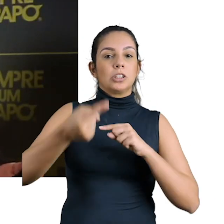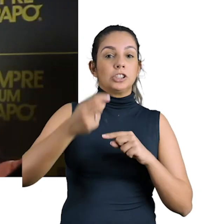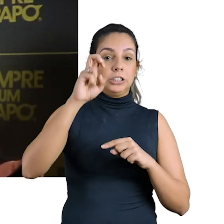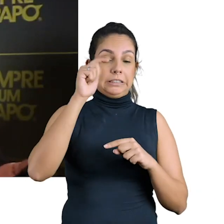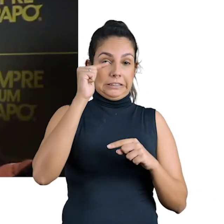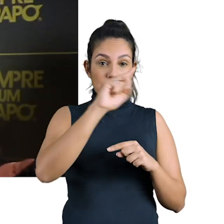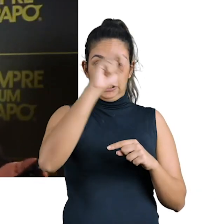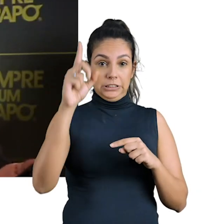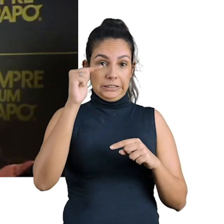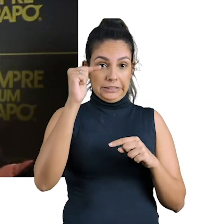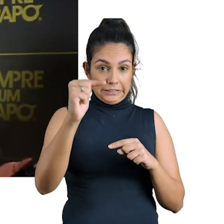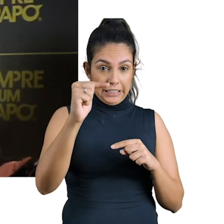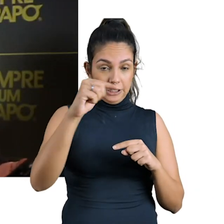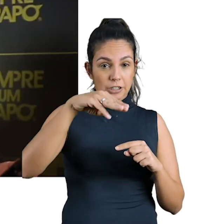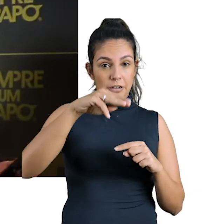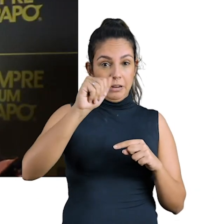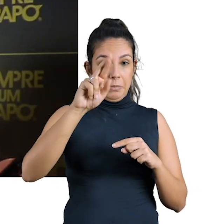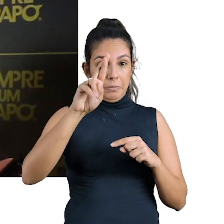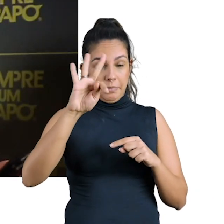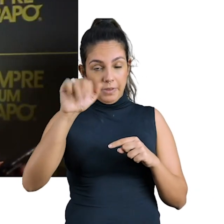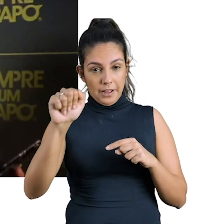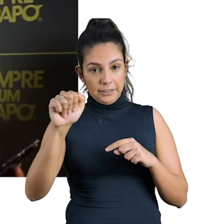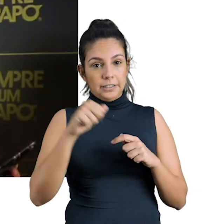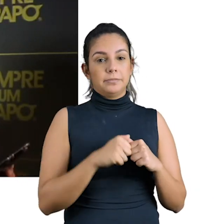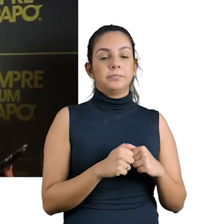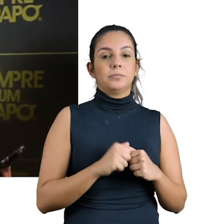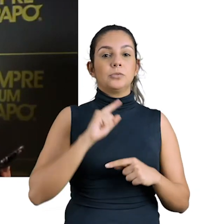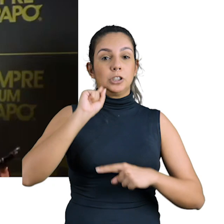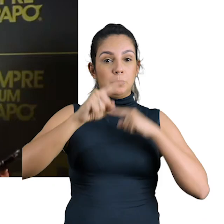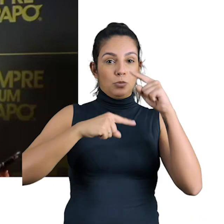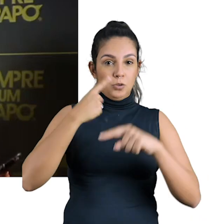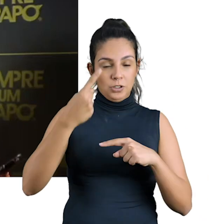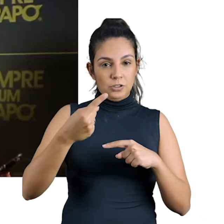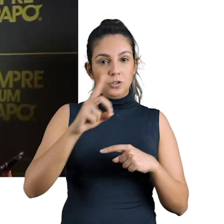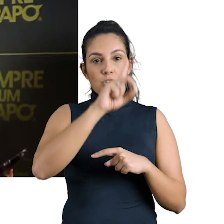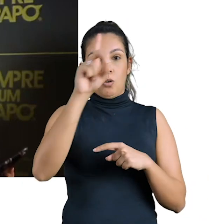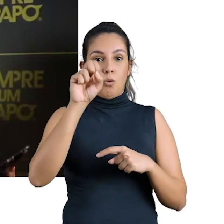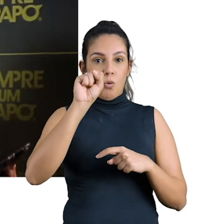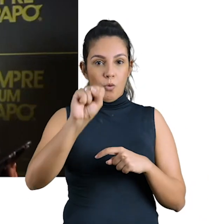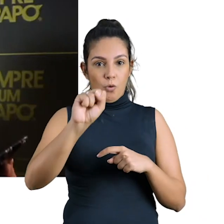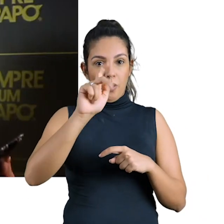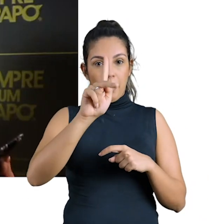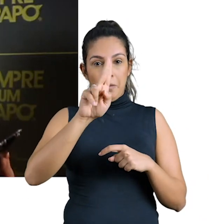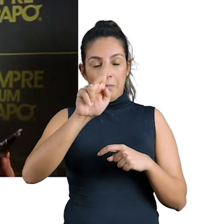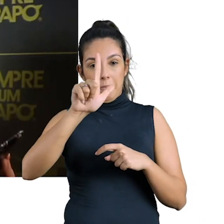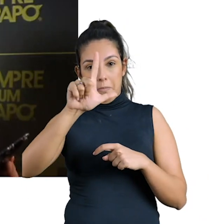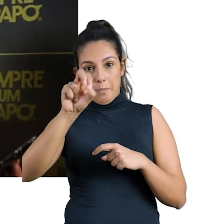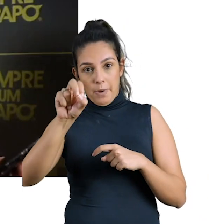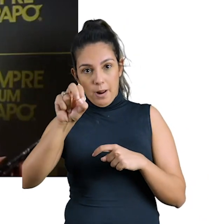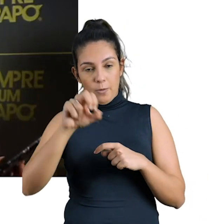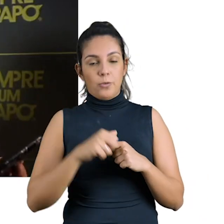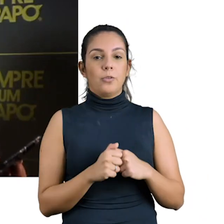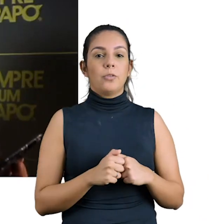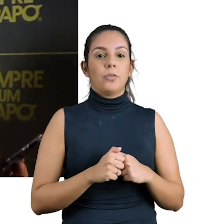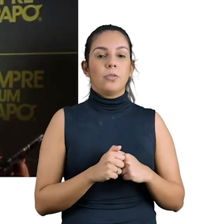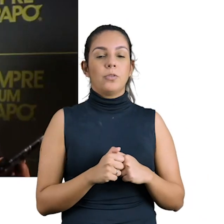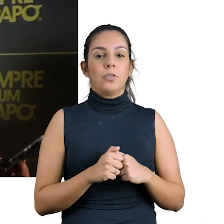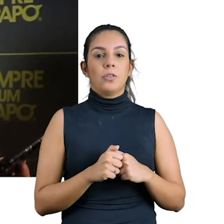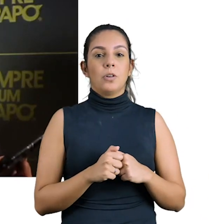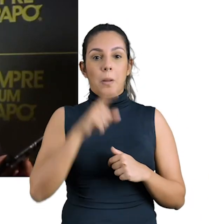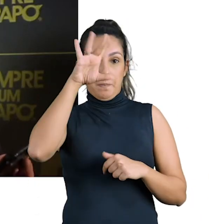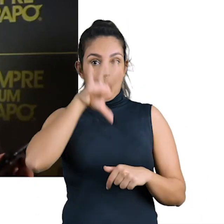Depois, dia 7, Marta Porto e Eugênio Butti. Depois, dia 8, Paulo da Book Company, lá